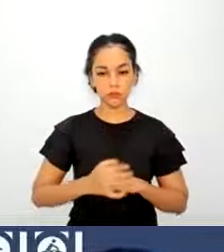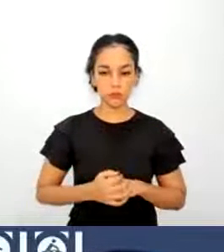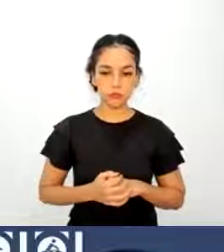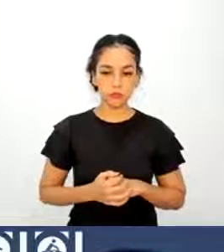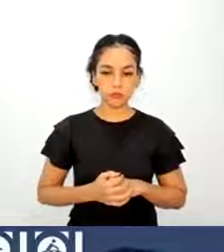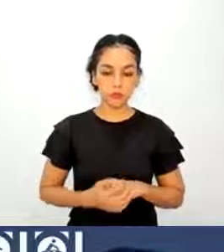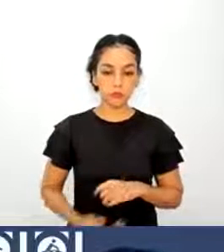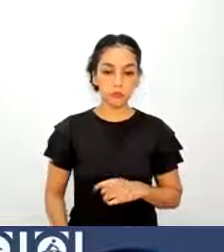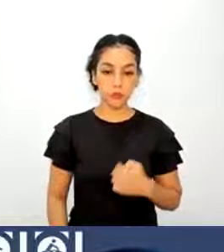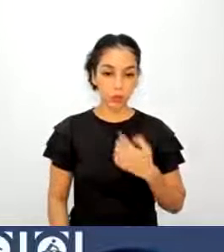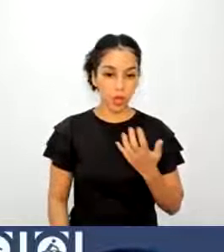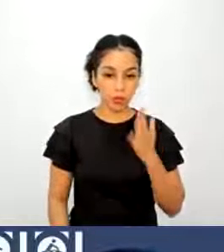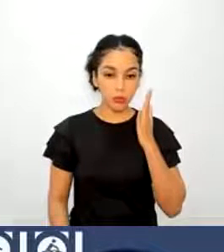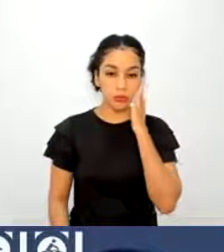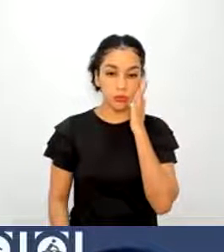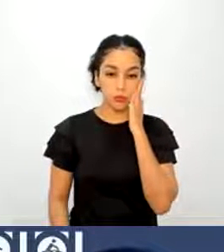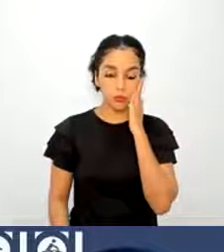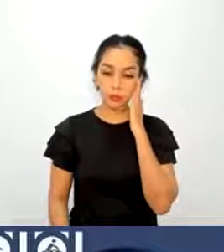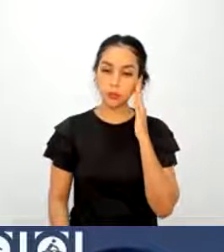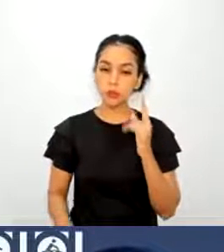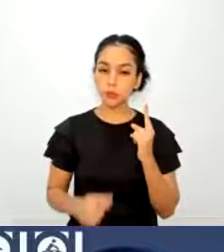eu gostaria de saber, assim, por que